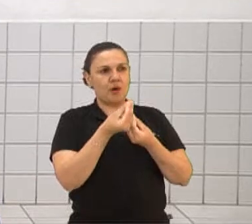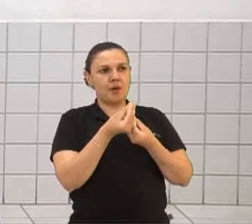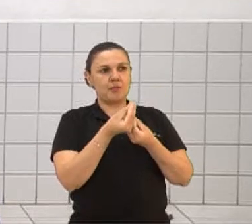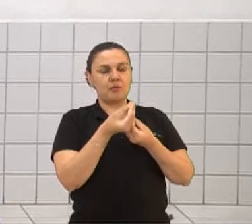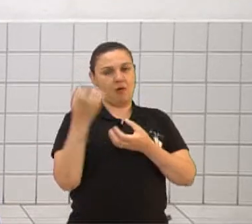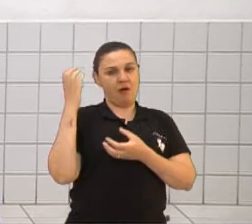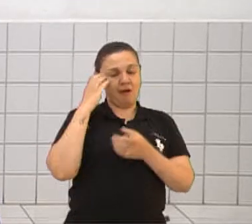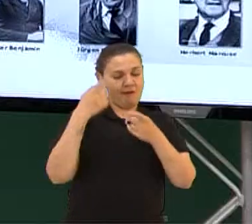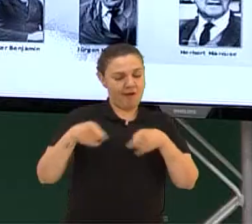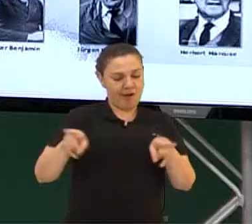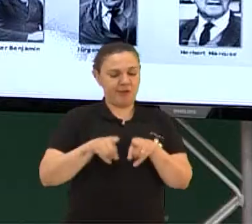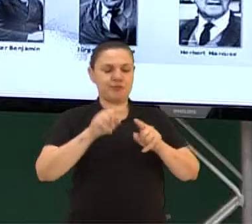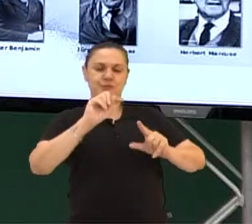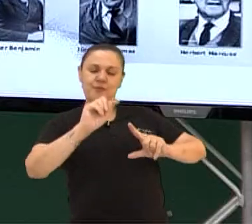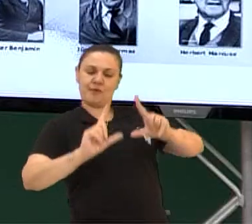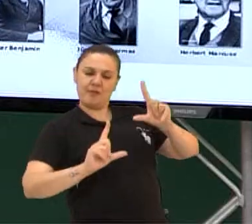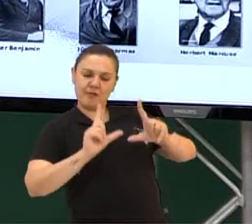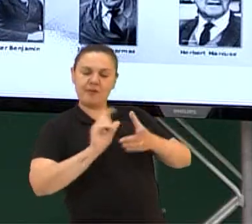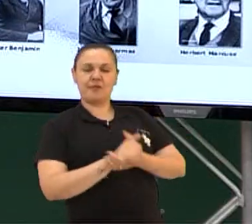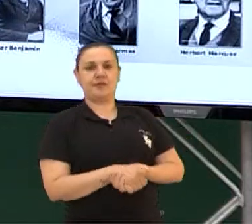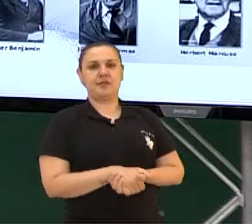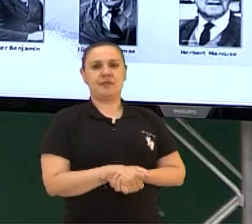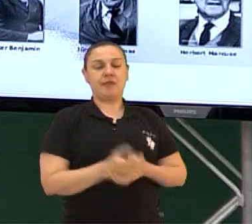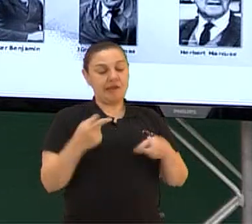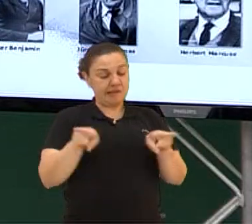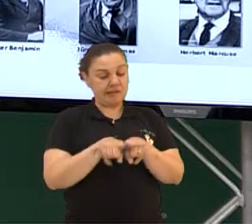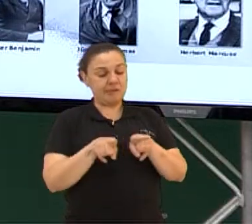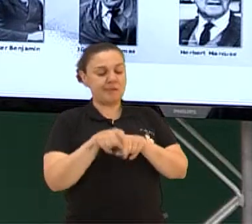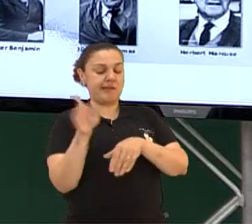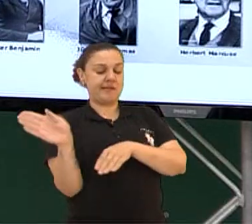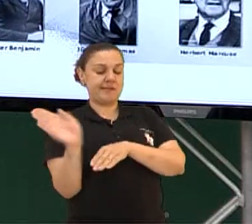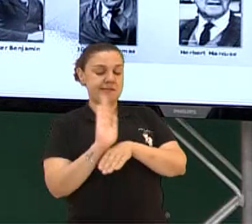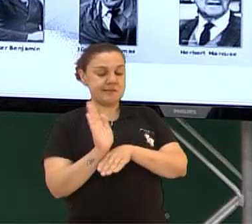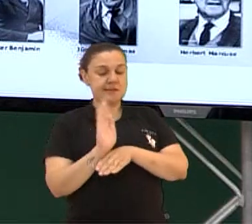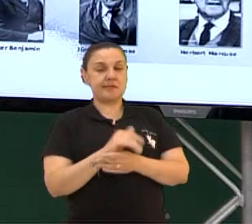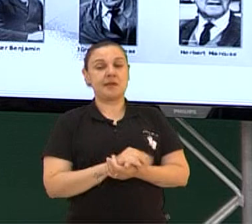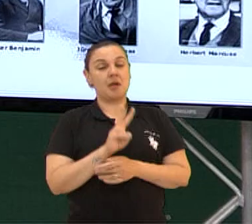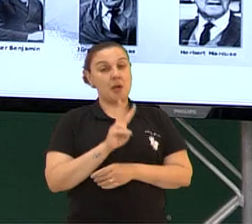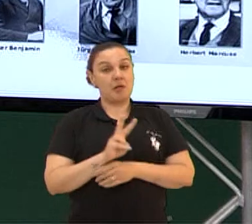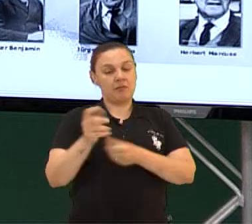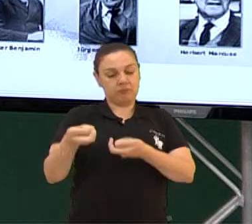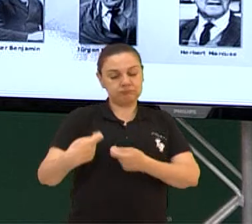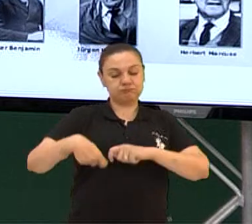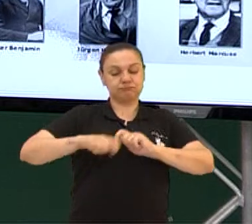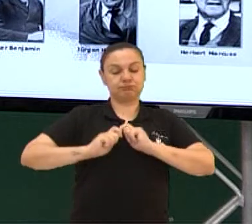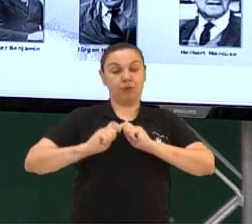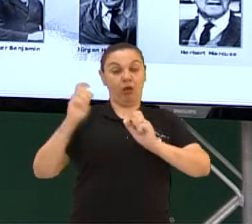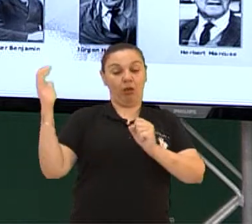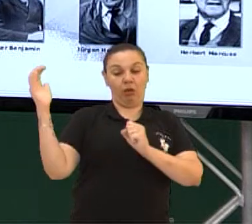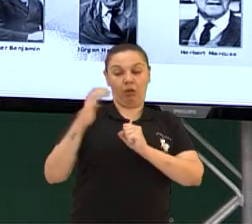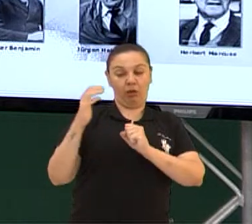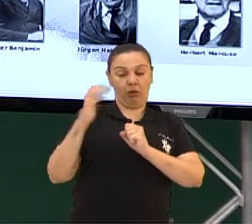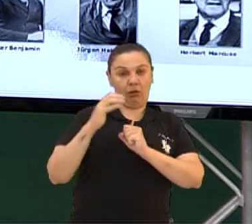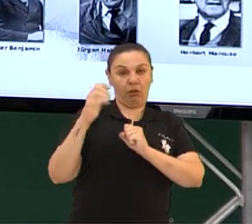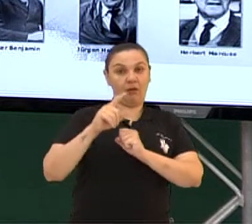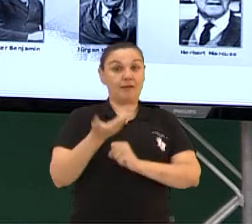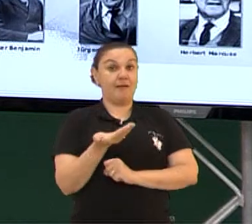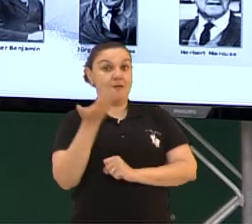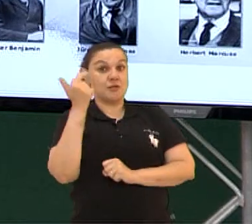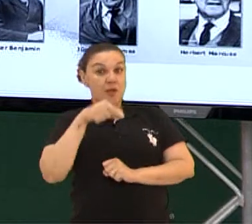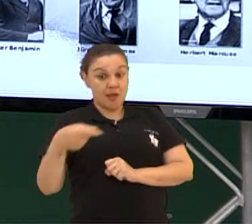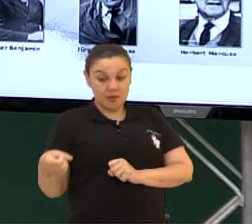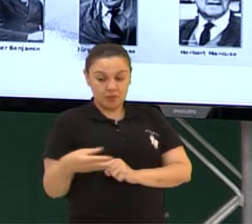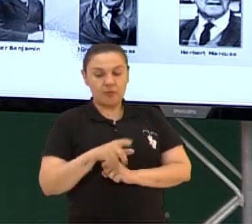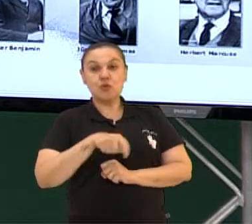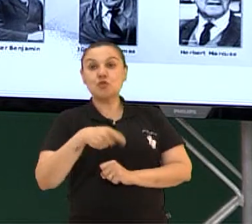o rádio, a televisão e o cinema vão nos influenciar por algo que hoje é muito comum e na época era